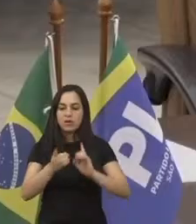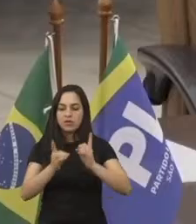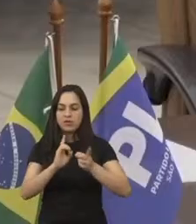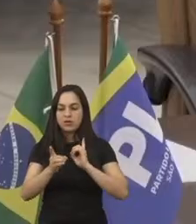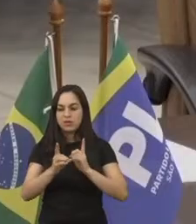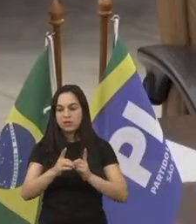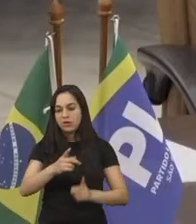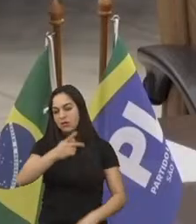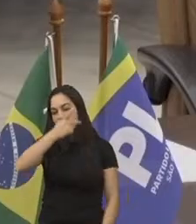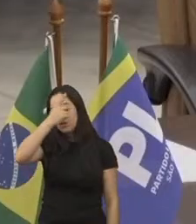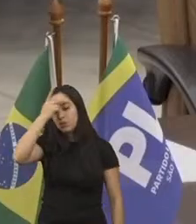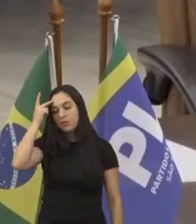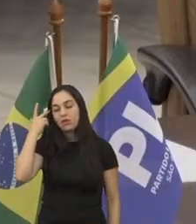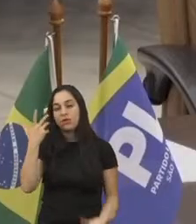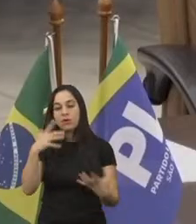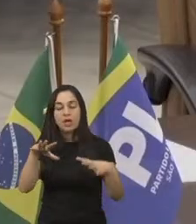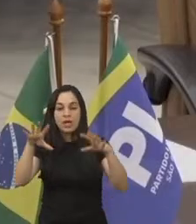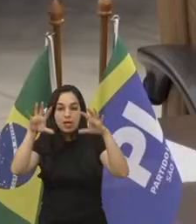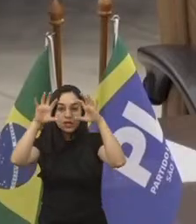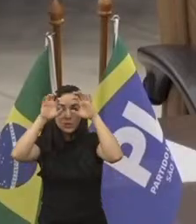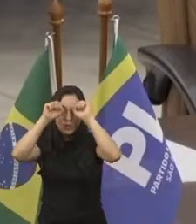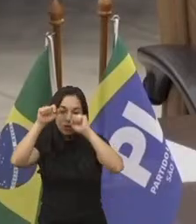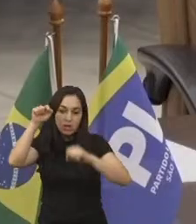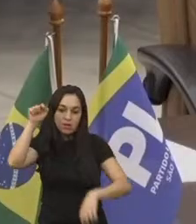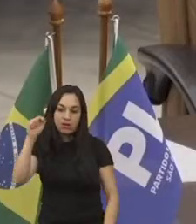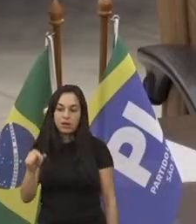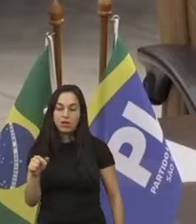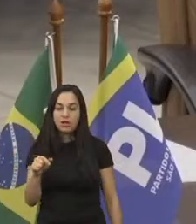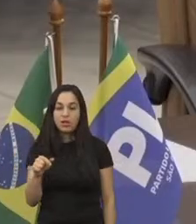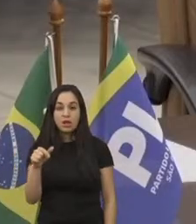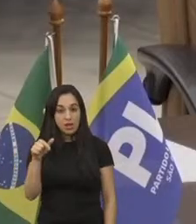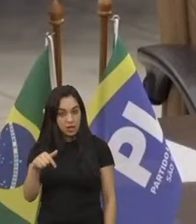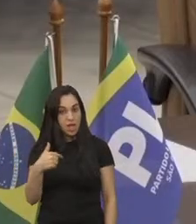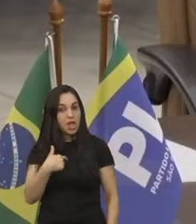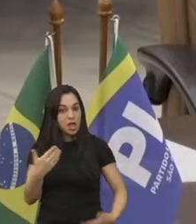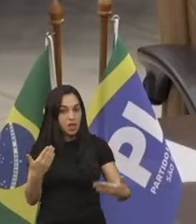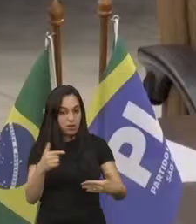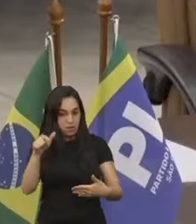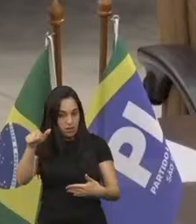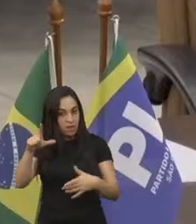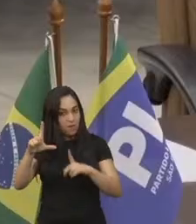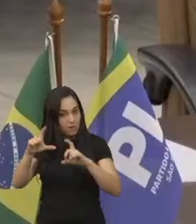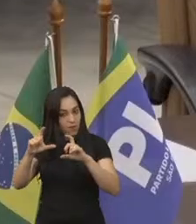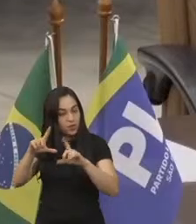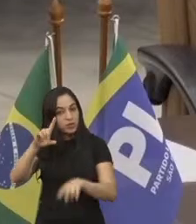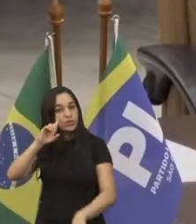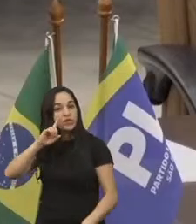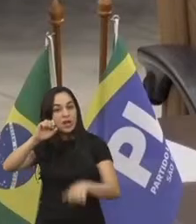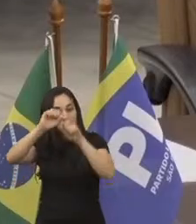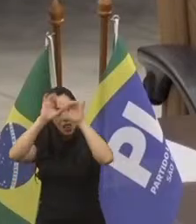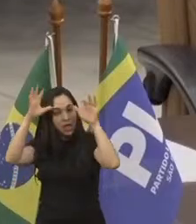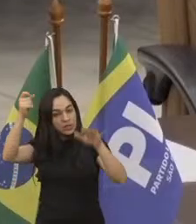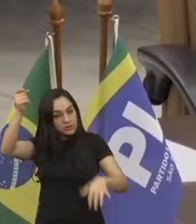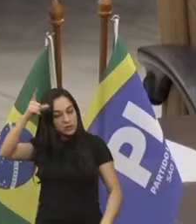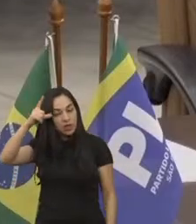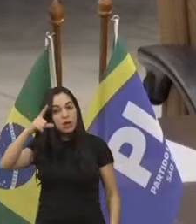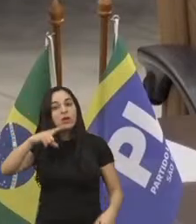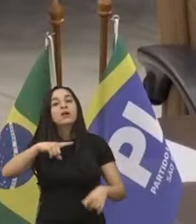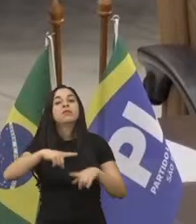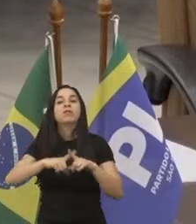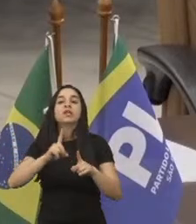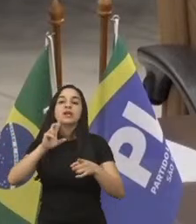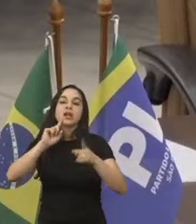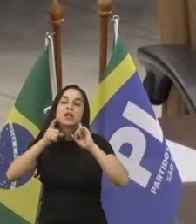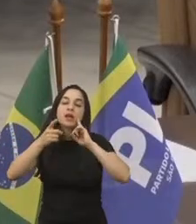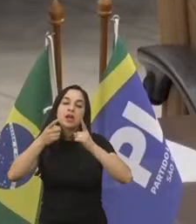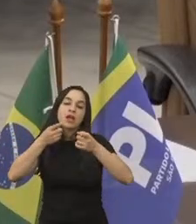não aguenta mais a escuridão lá. Mas aqui estou durante o dia. Então, a reclamação do povo do Parque Meia Lua e